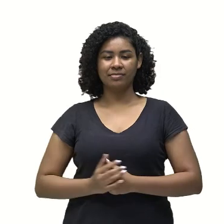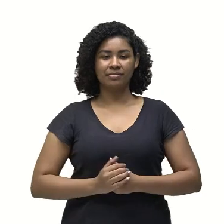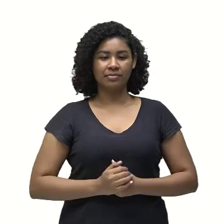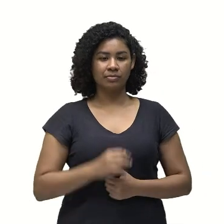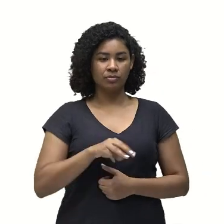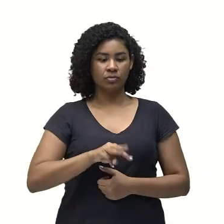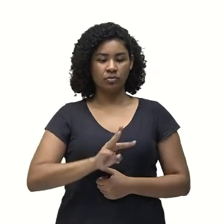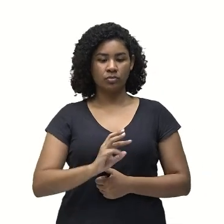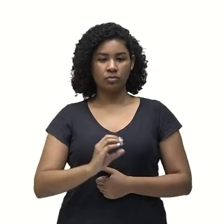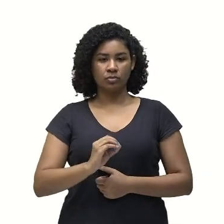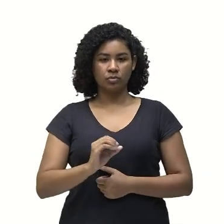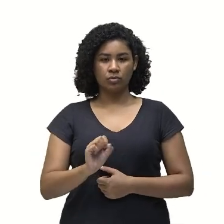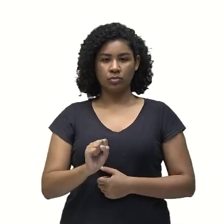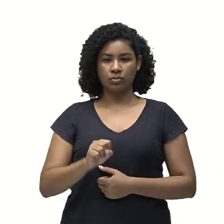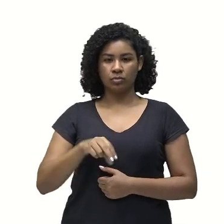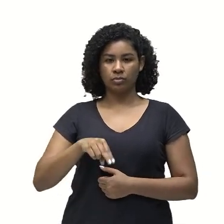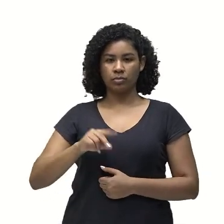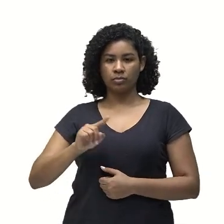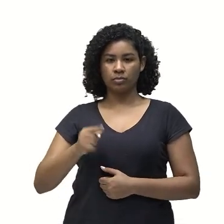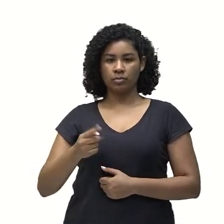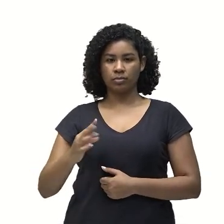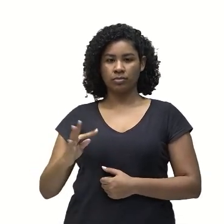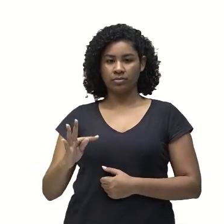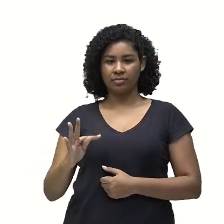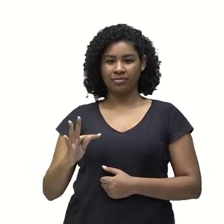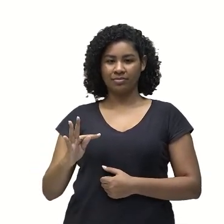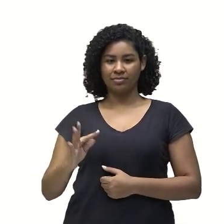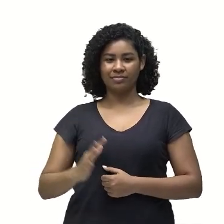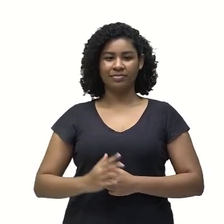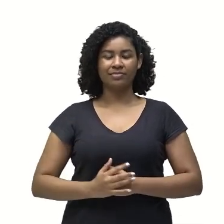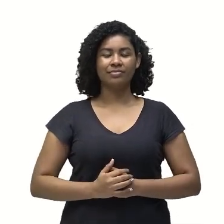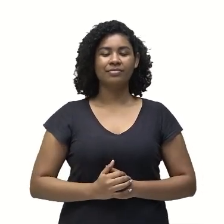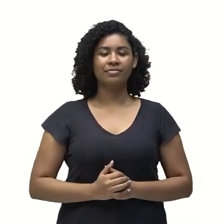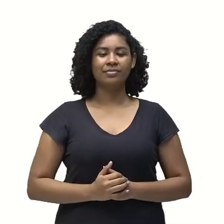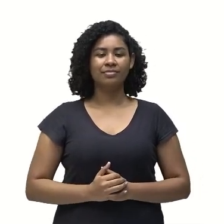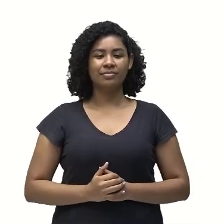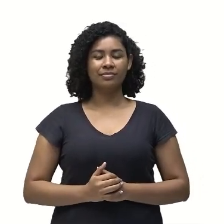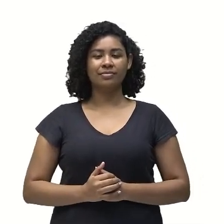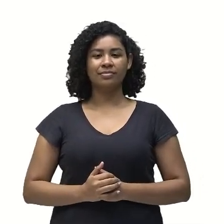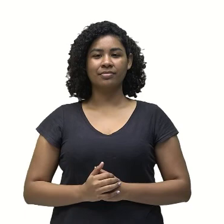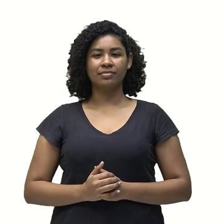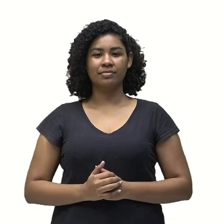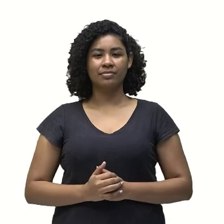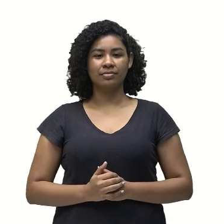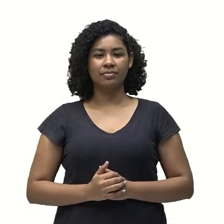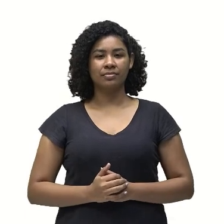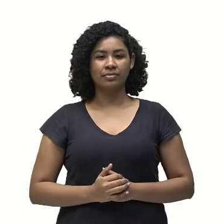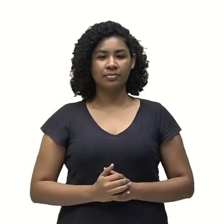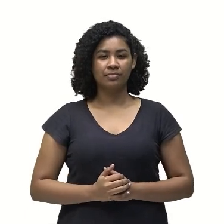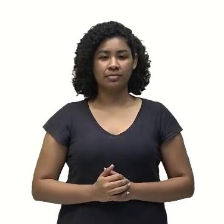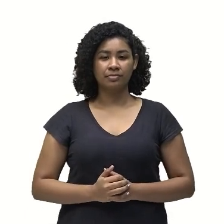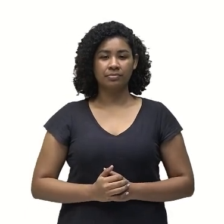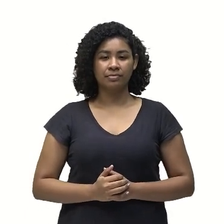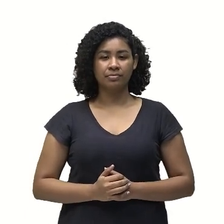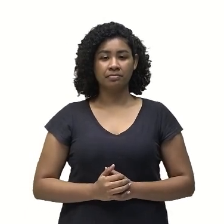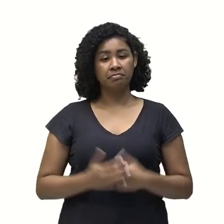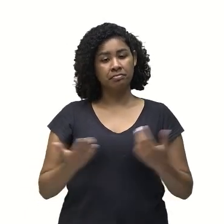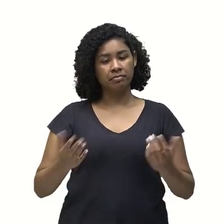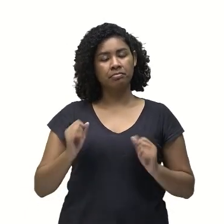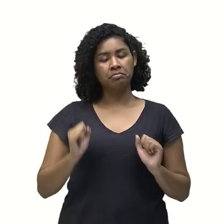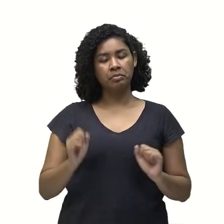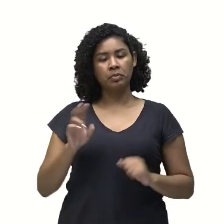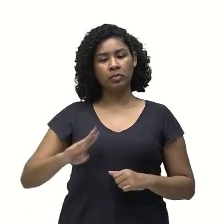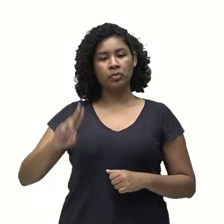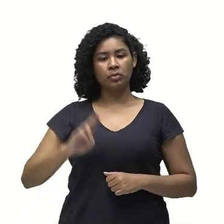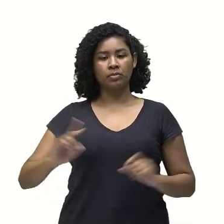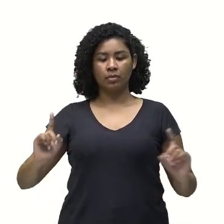pelo apóstrofo, que é essa vírgula que fica lá em cima. A gente chama de apóstrofo. Então, eu posso utilizar a forma contraída aqui,